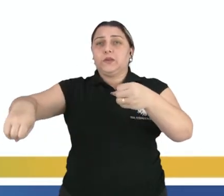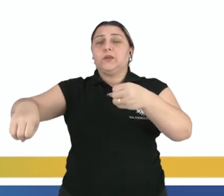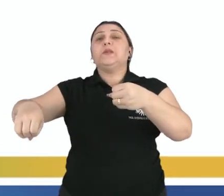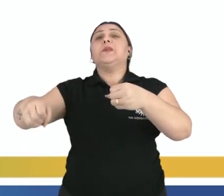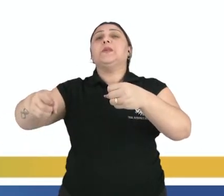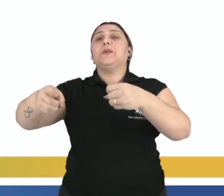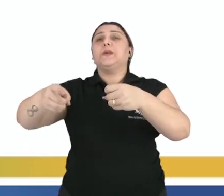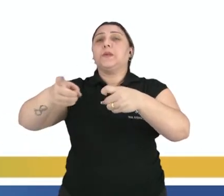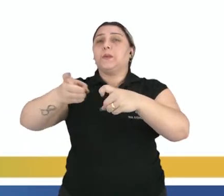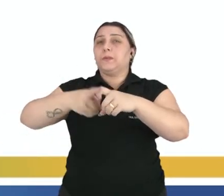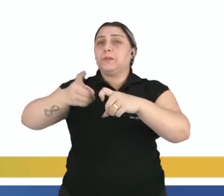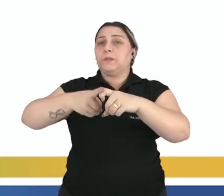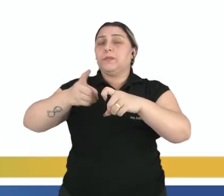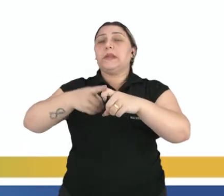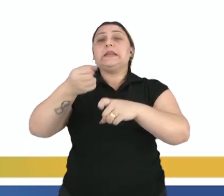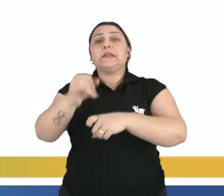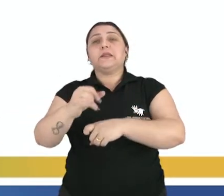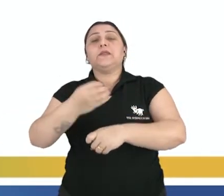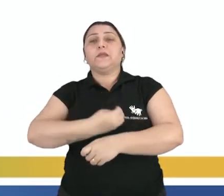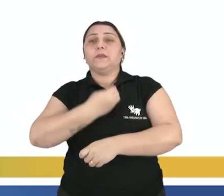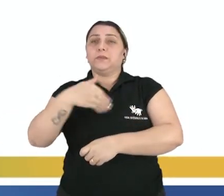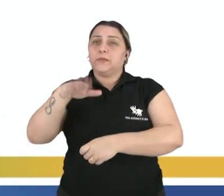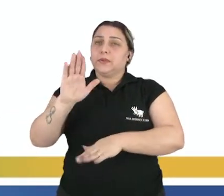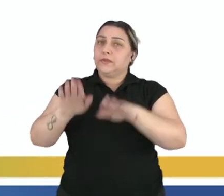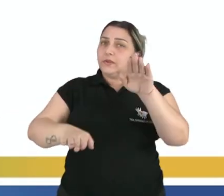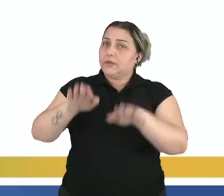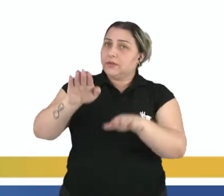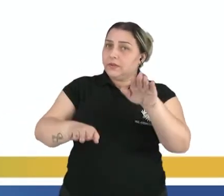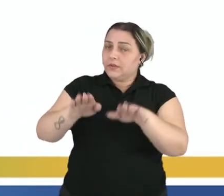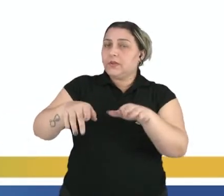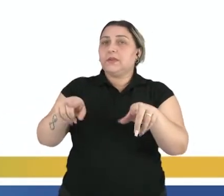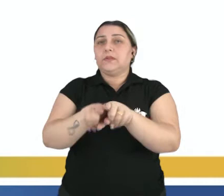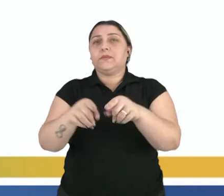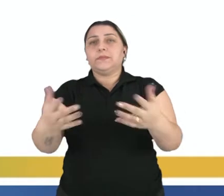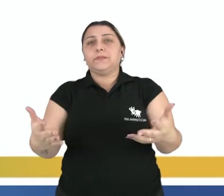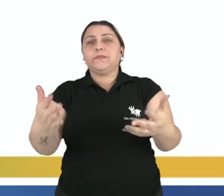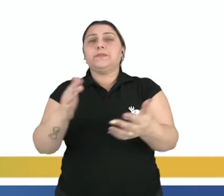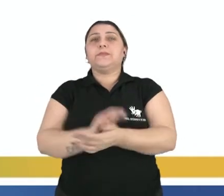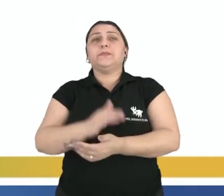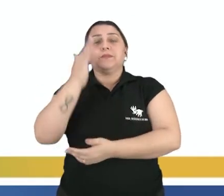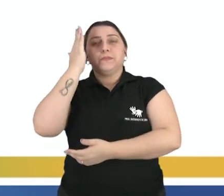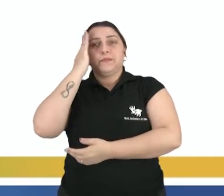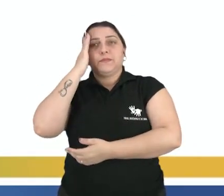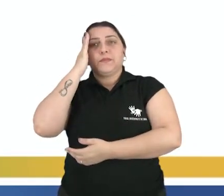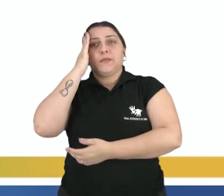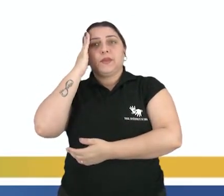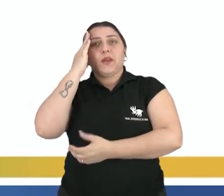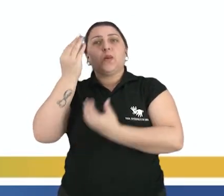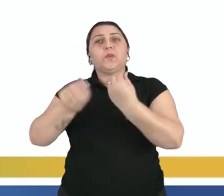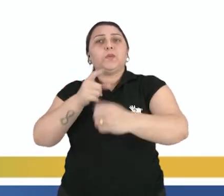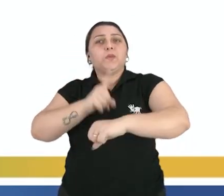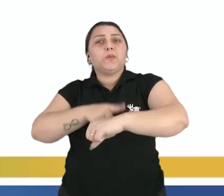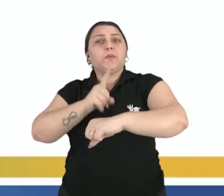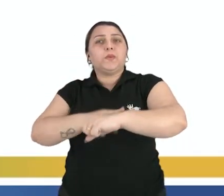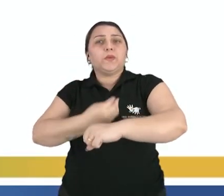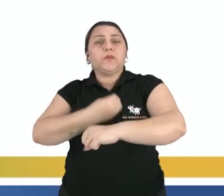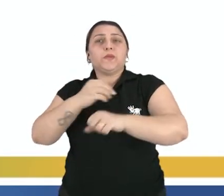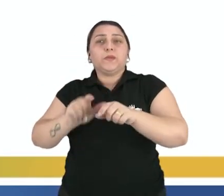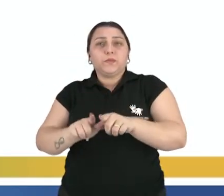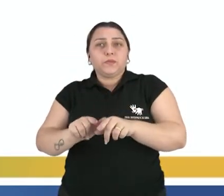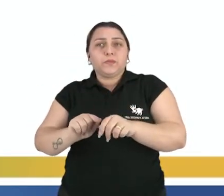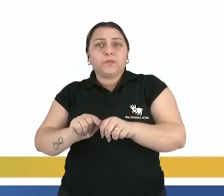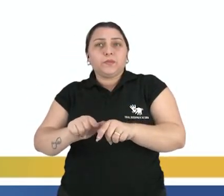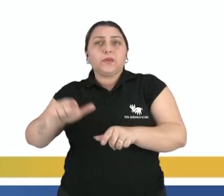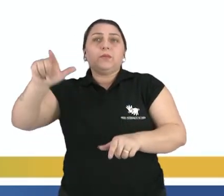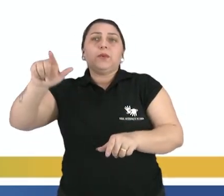médicas hospitalares, que aí ela vai viver mais dependendo disto também. Nós sabemos que a expectativa de vida do brasileiro até aumentou,